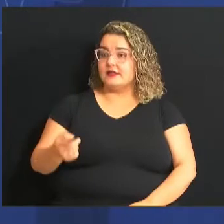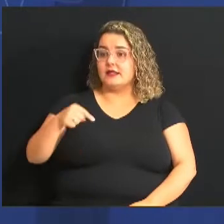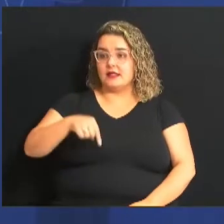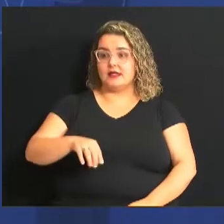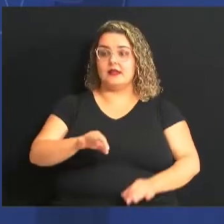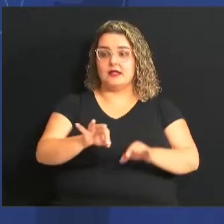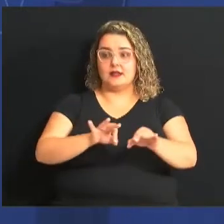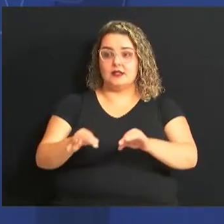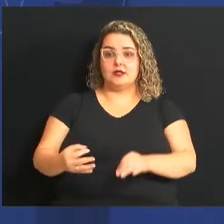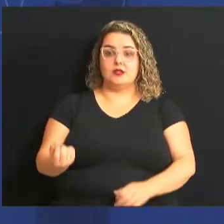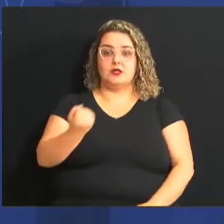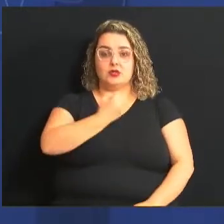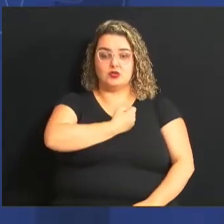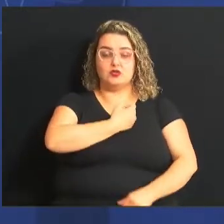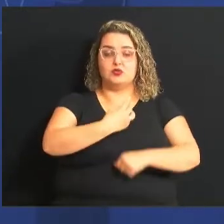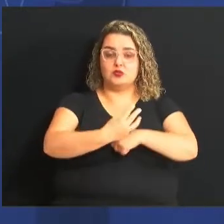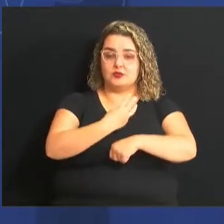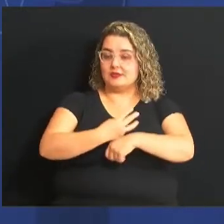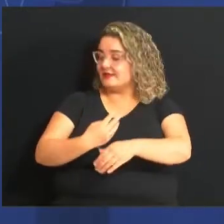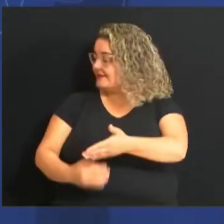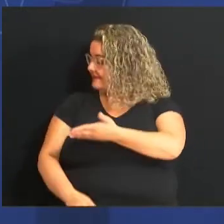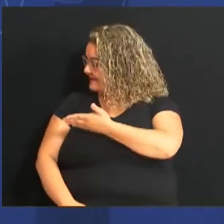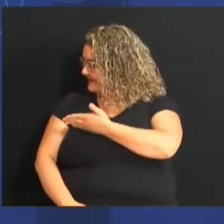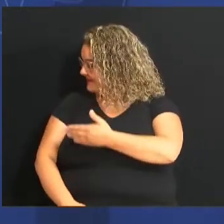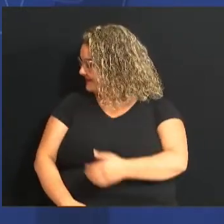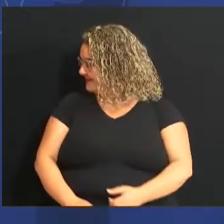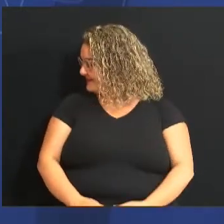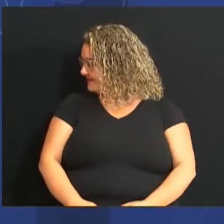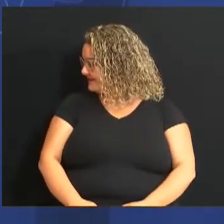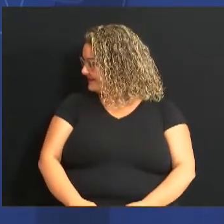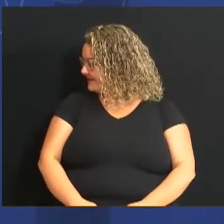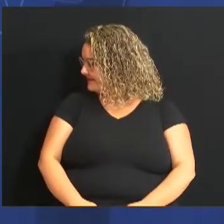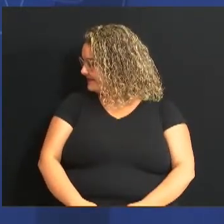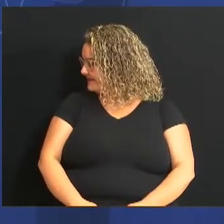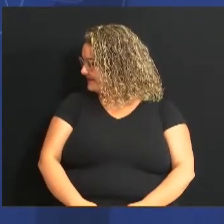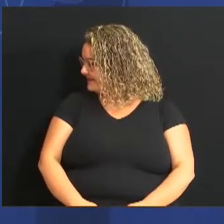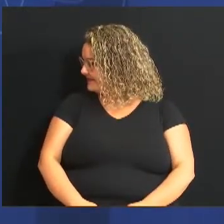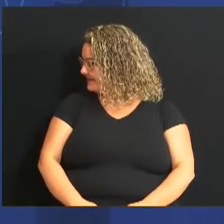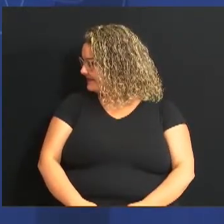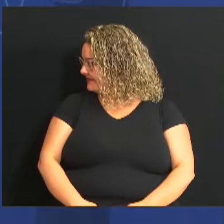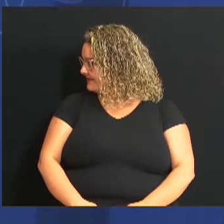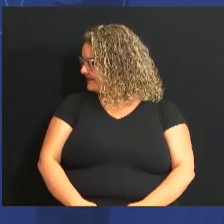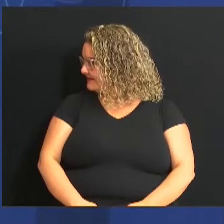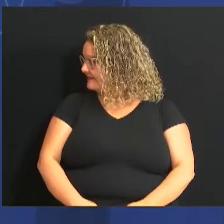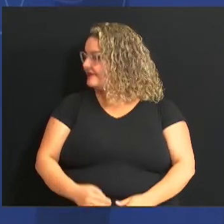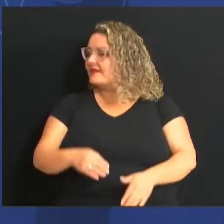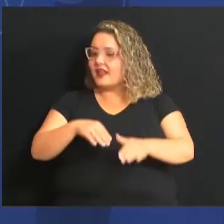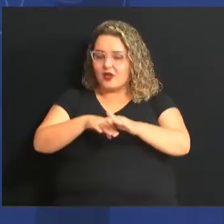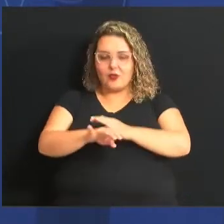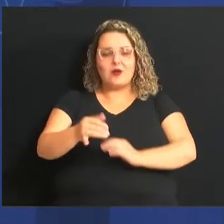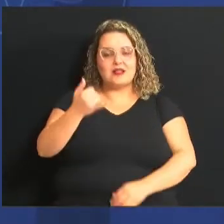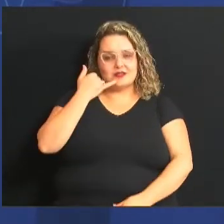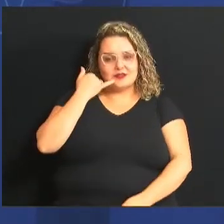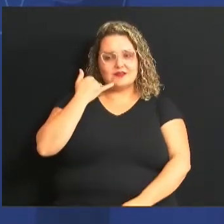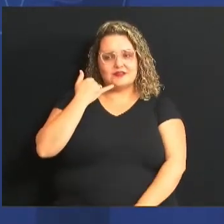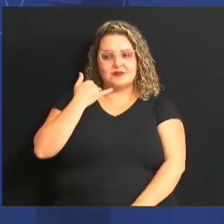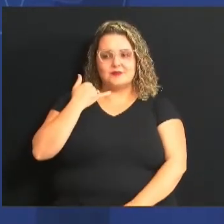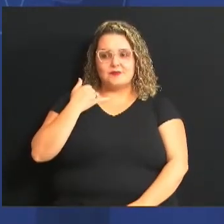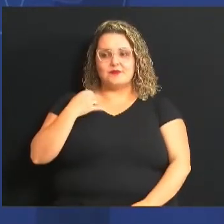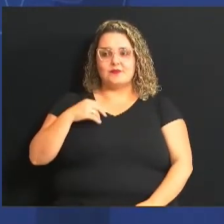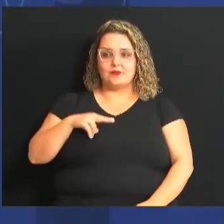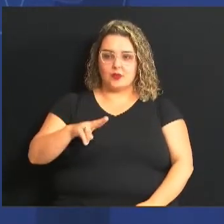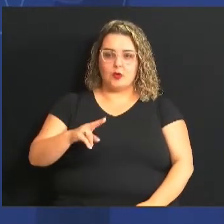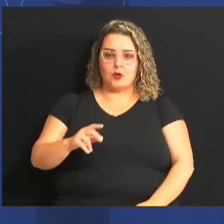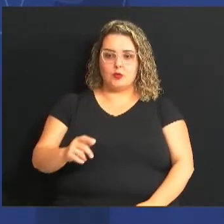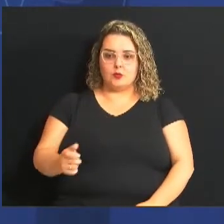programa. Esse número, olha só, já está aí na sua tela, é o nosso WhatsApp. É só deixar ele anotado no seu celular ou então pegar a câmera do seu